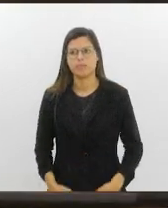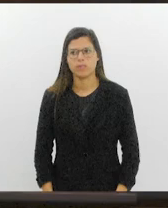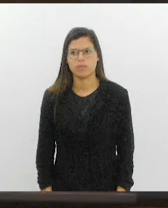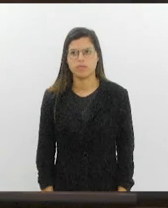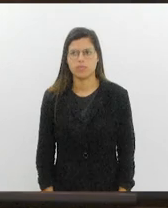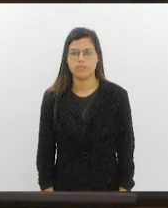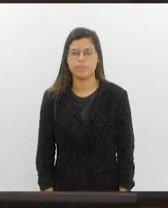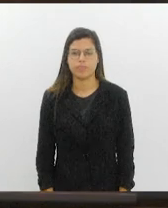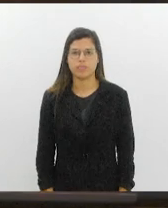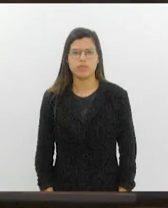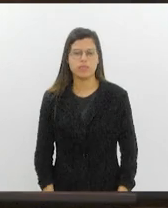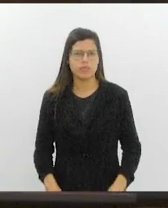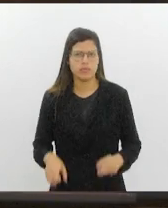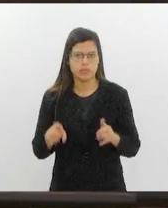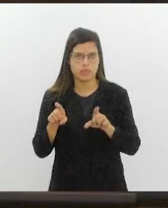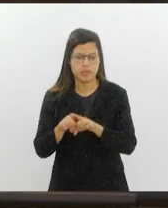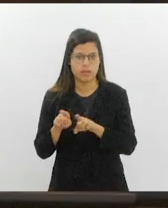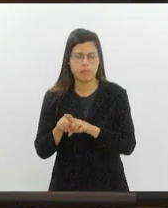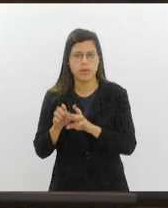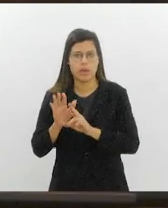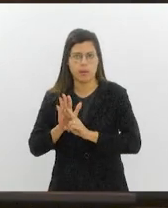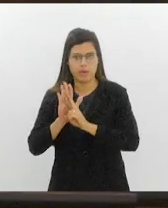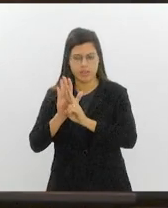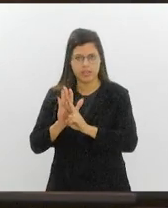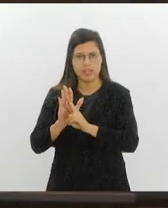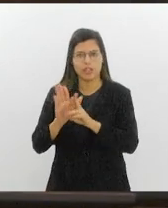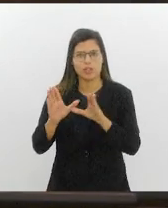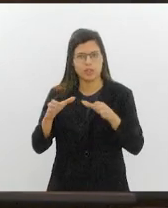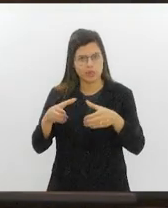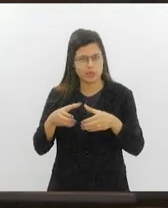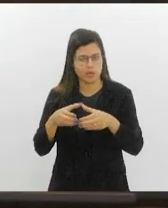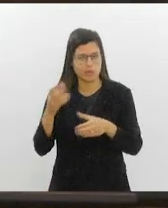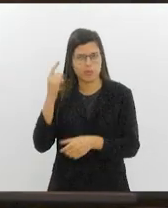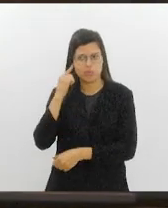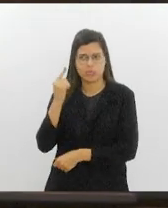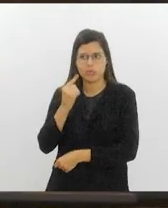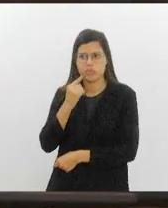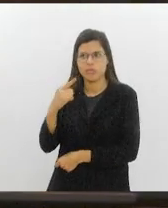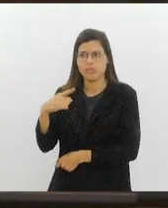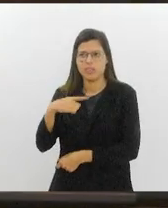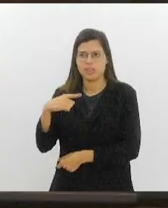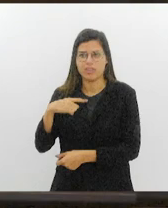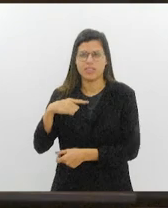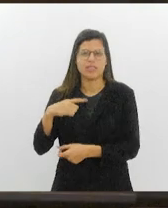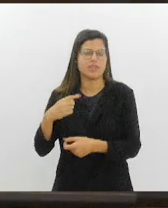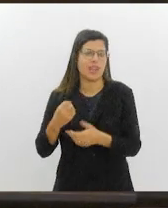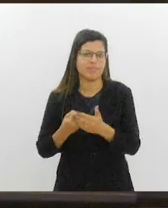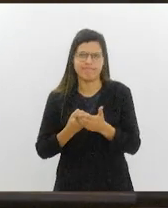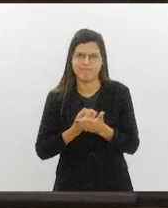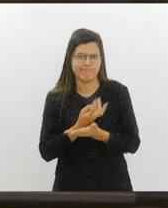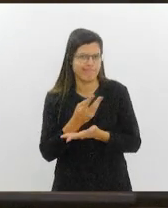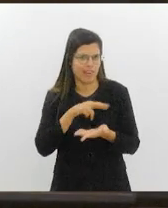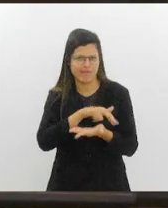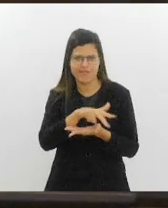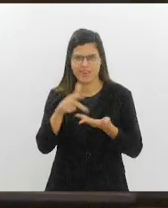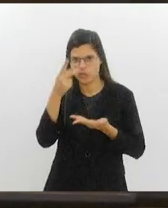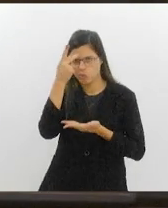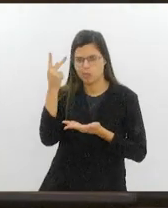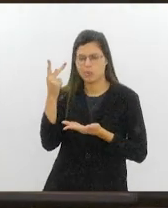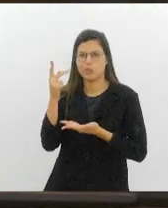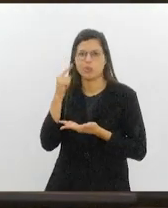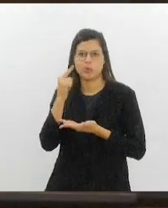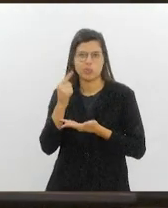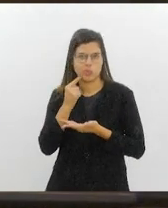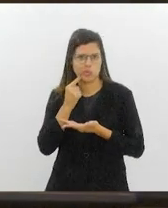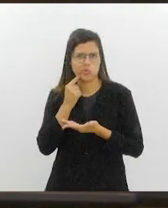Dizer também, como representante da comunidade surda, que tem muitas pessoas surdas que já assistiram o espetáculo, de